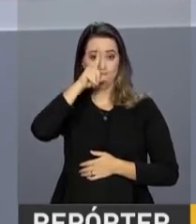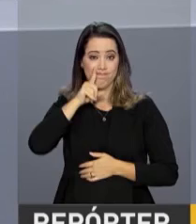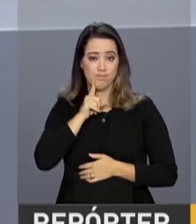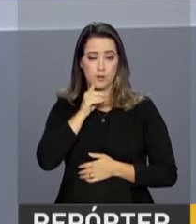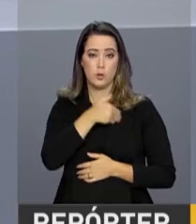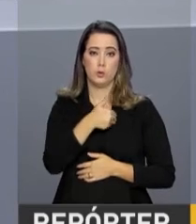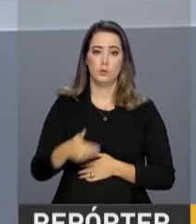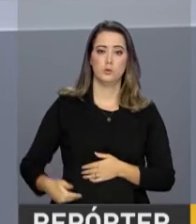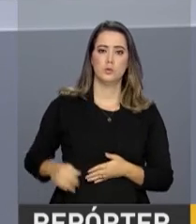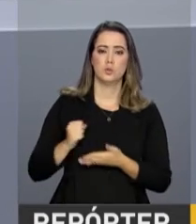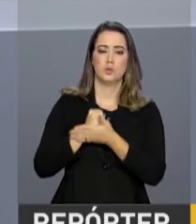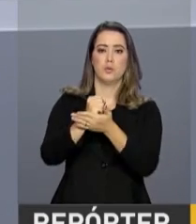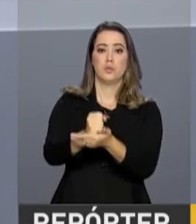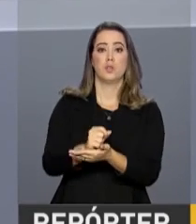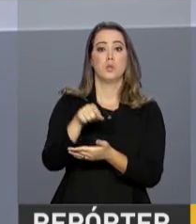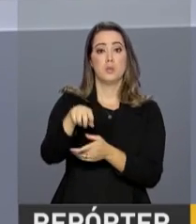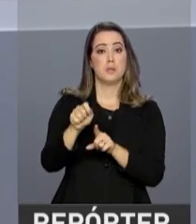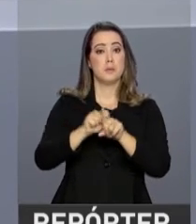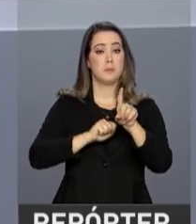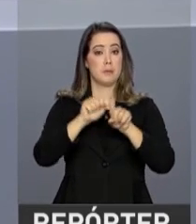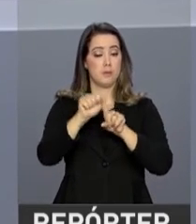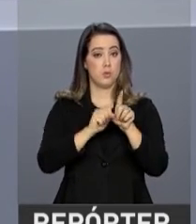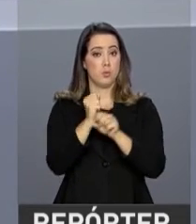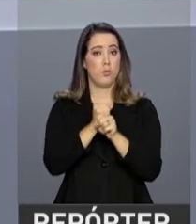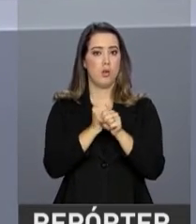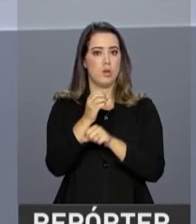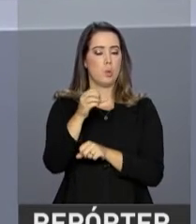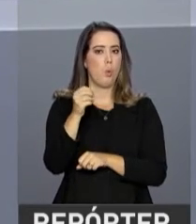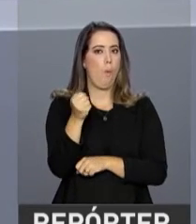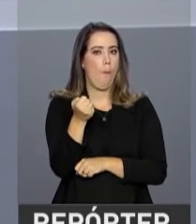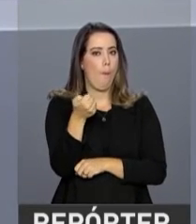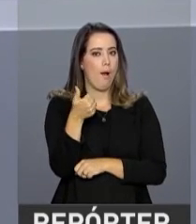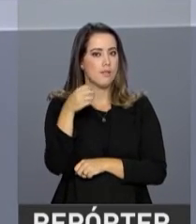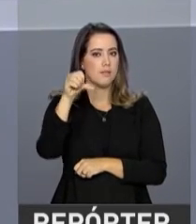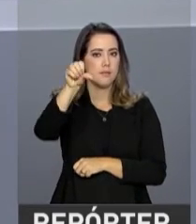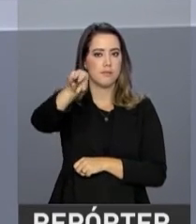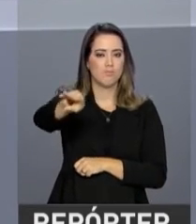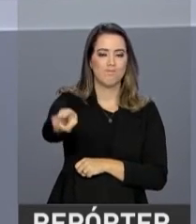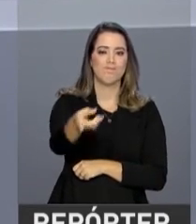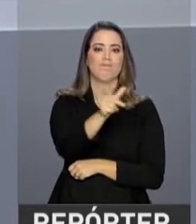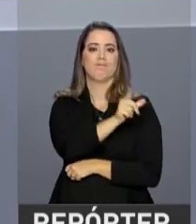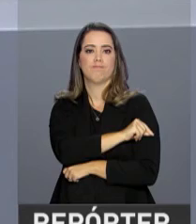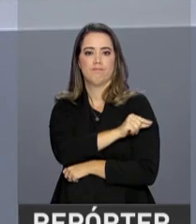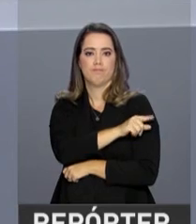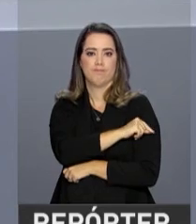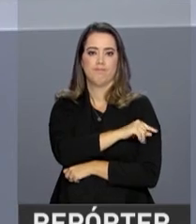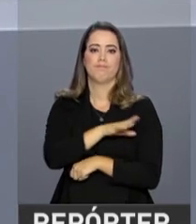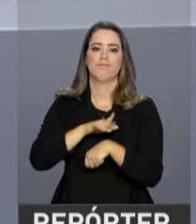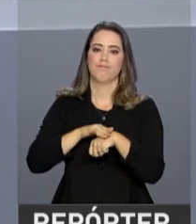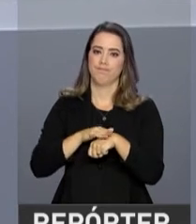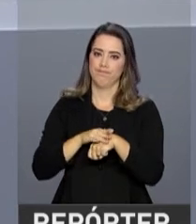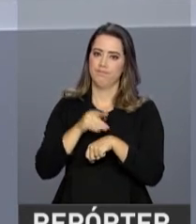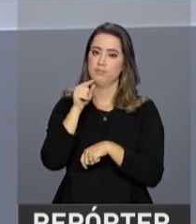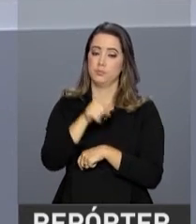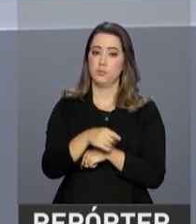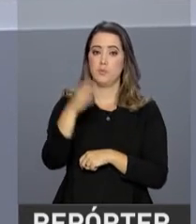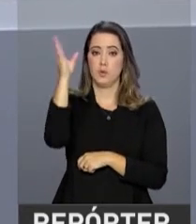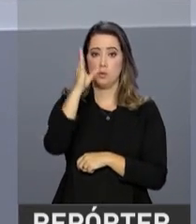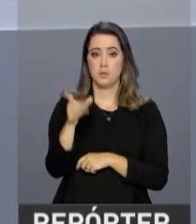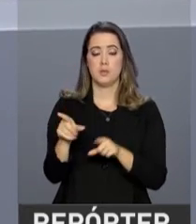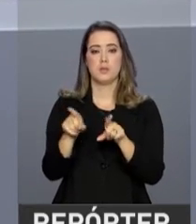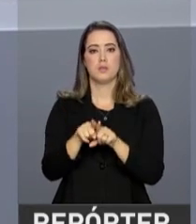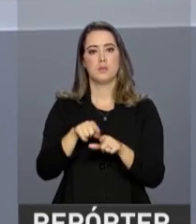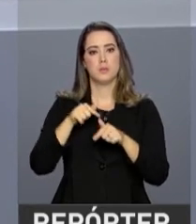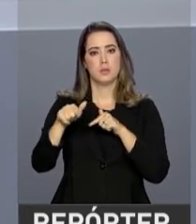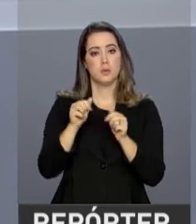governo disponibilizou só neste primeiro mês do ano quase 9 milhões de doses da vacina contra a doença. Os brasileiros também estão